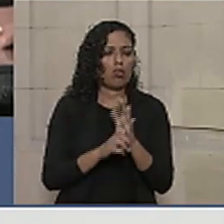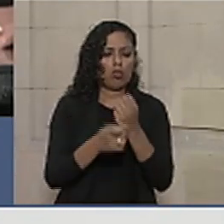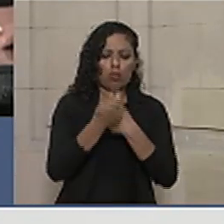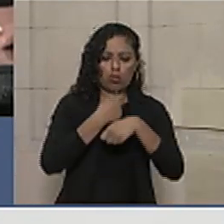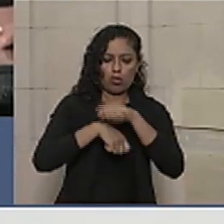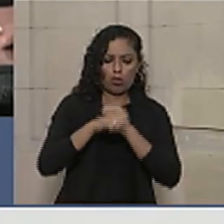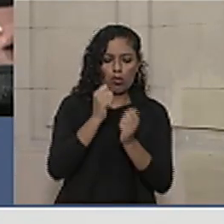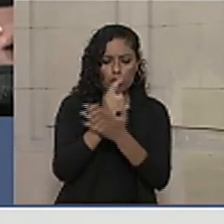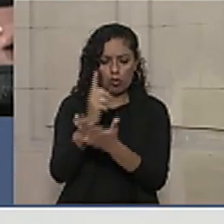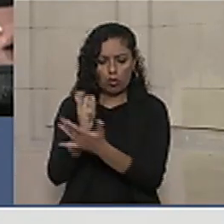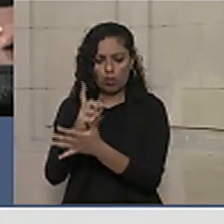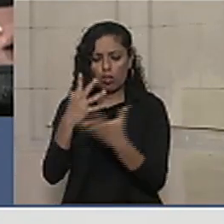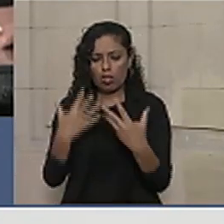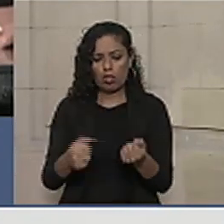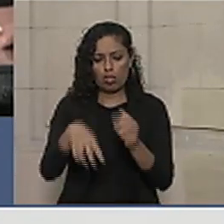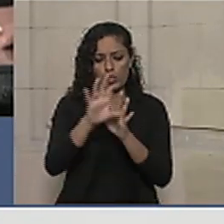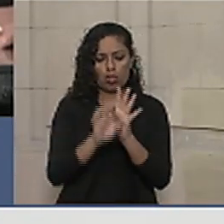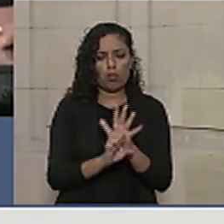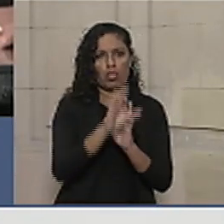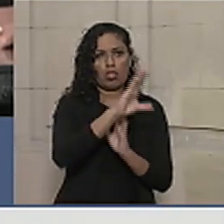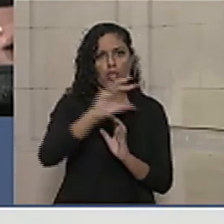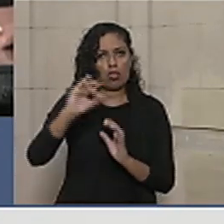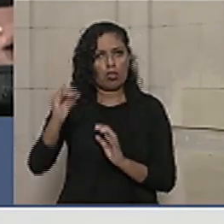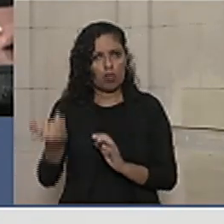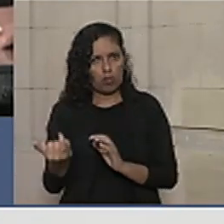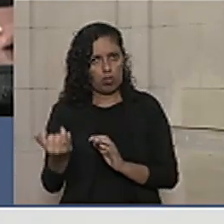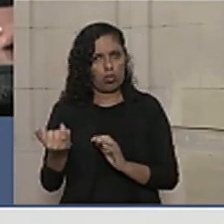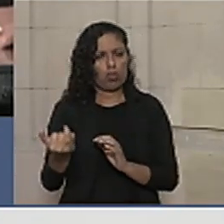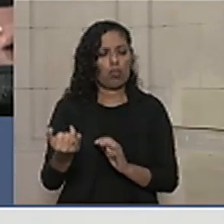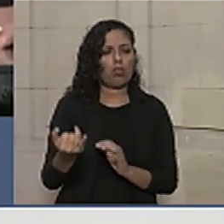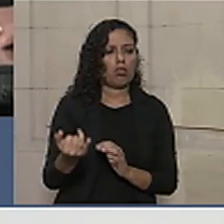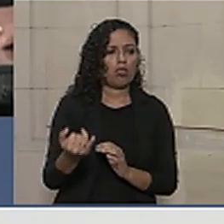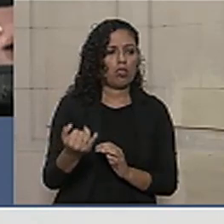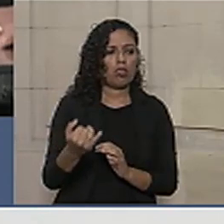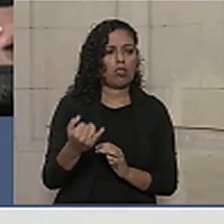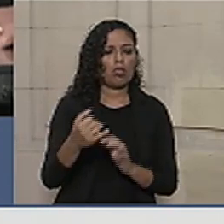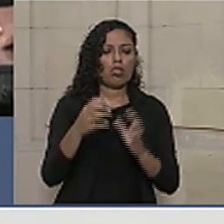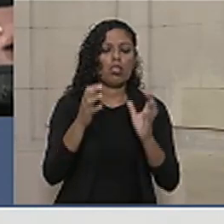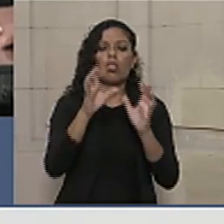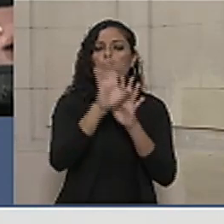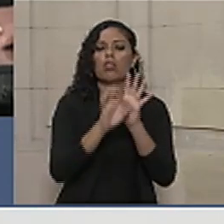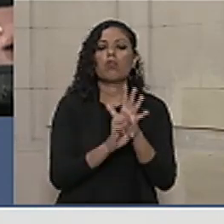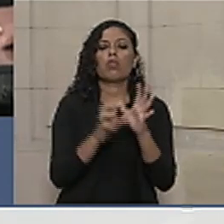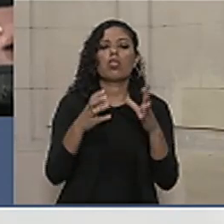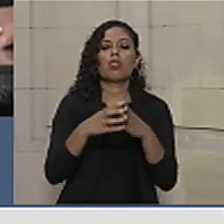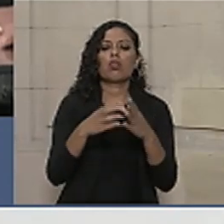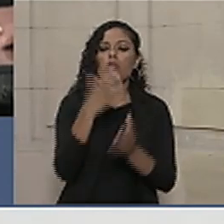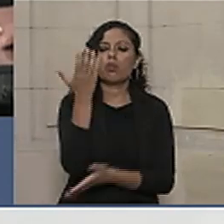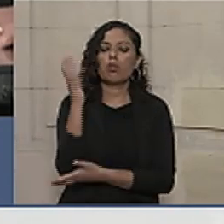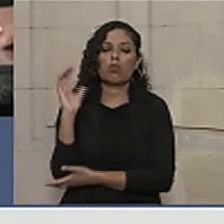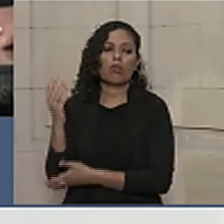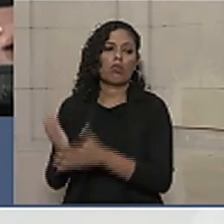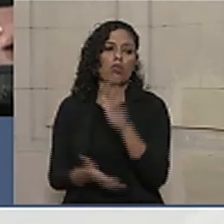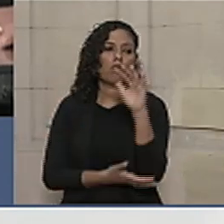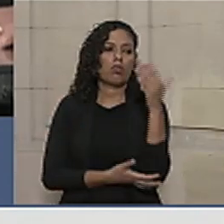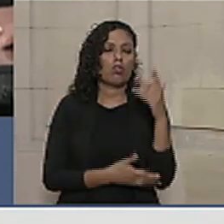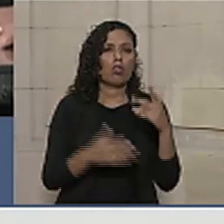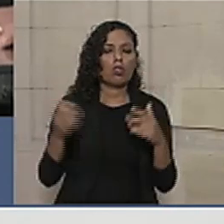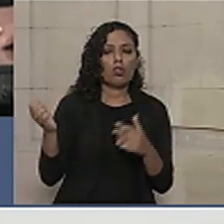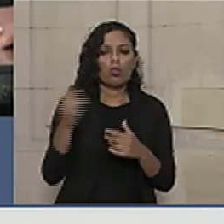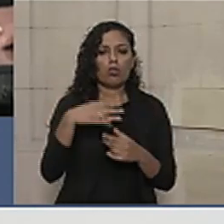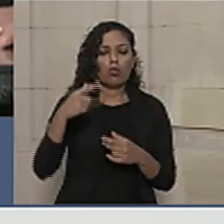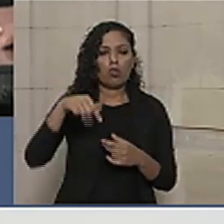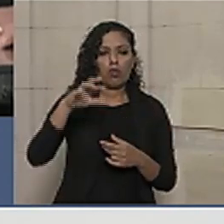Economia, Indústria e Comércio, favorável com a emenda do CCJ. E as emendas da Comissão de Defesa do Meio Ambiente. Novo parecer, as